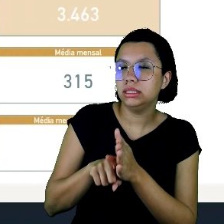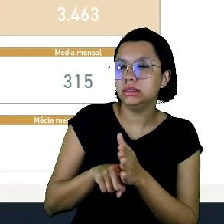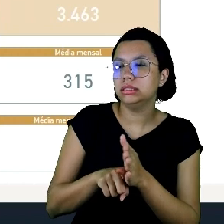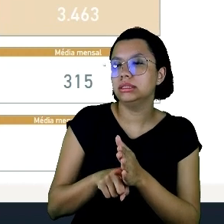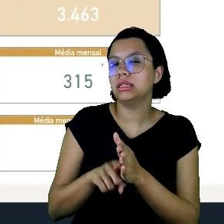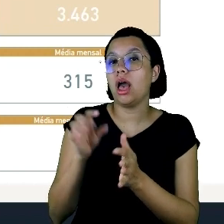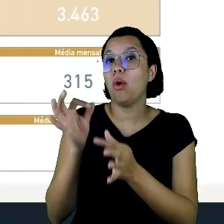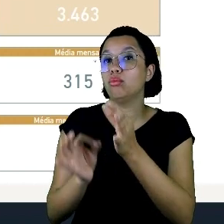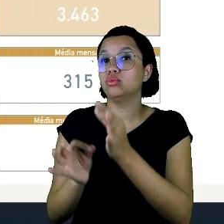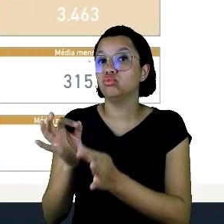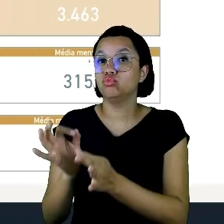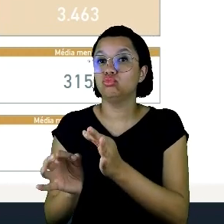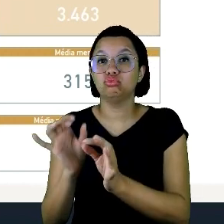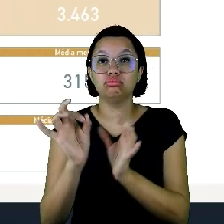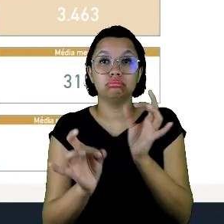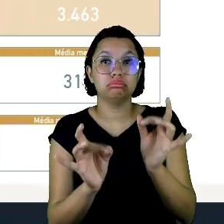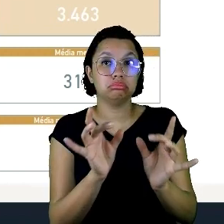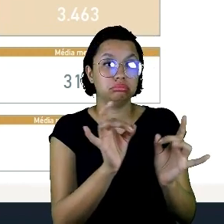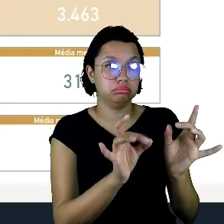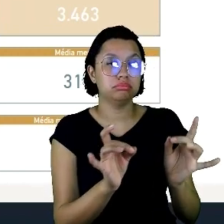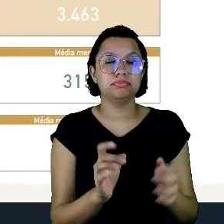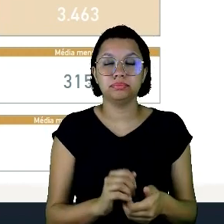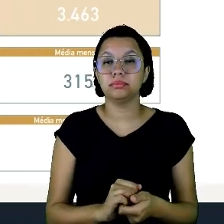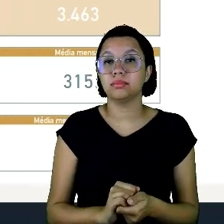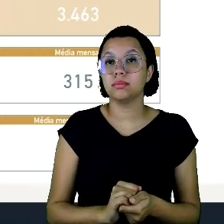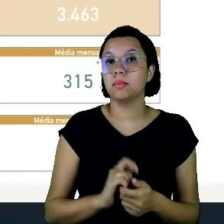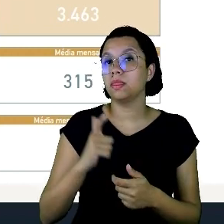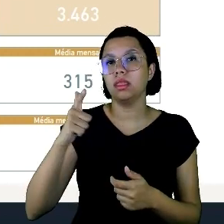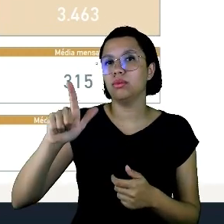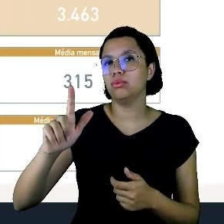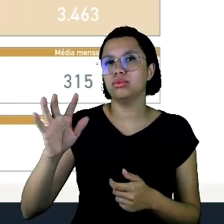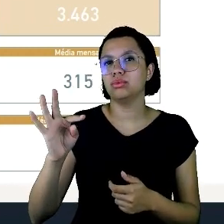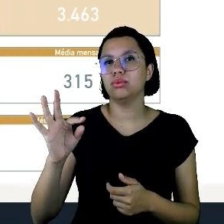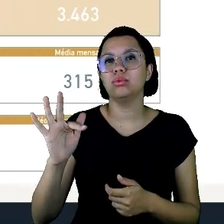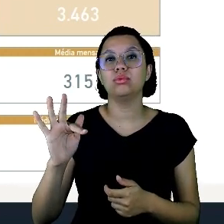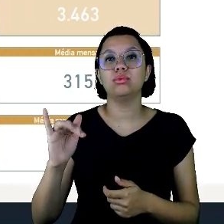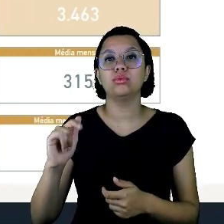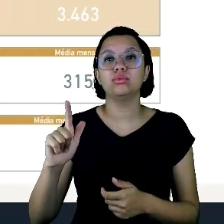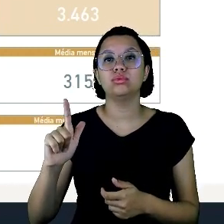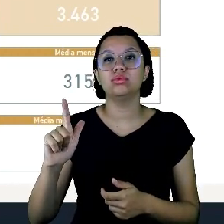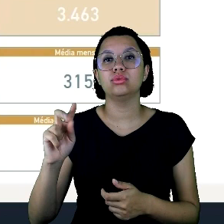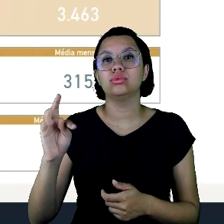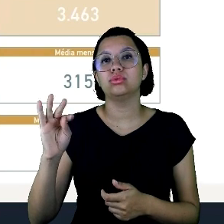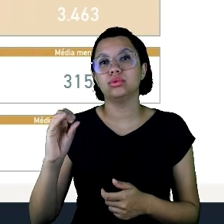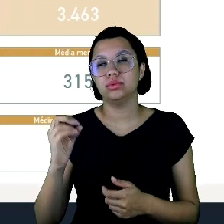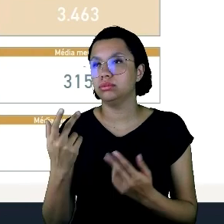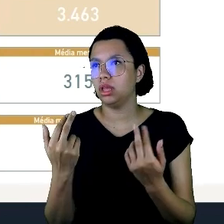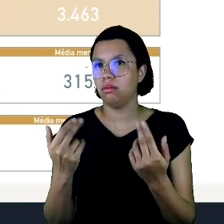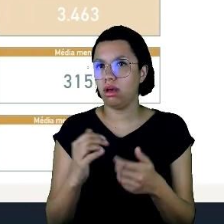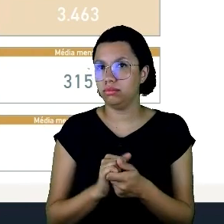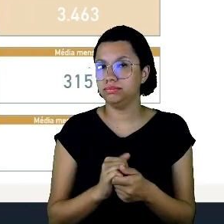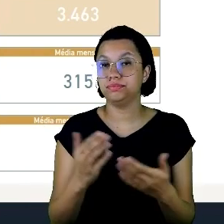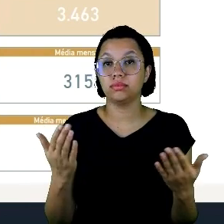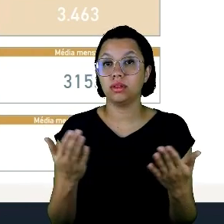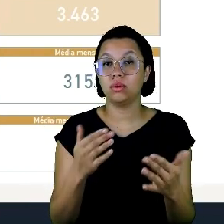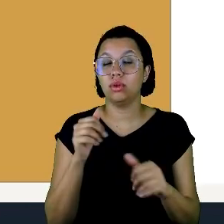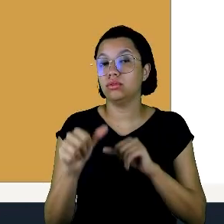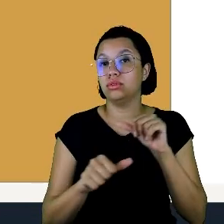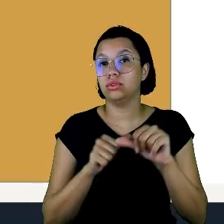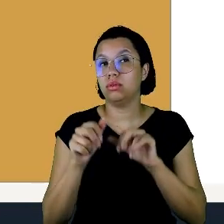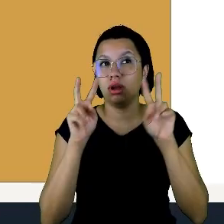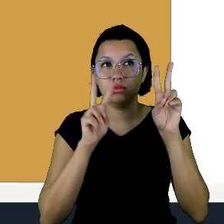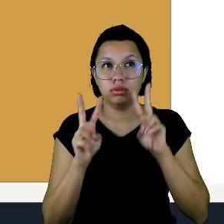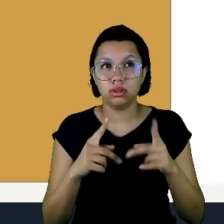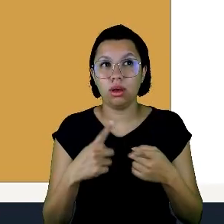magistrado e os demais filtros é igual aos outros. Agora, eu vou aqui em alternar a